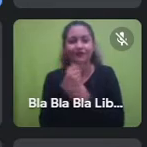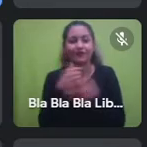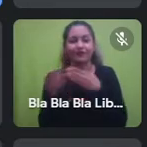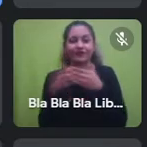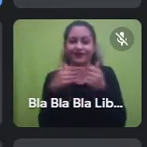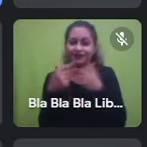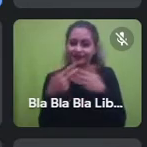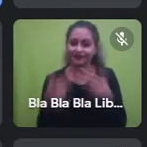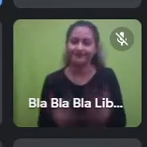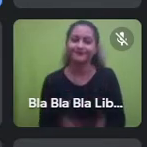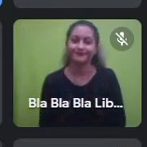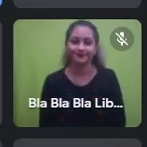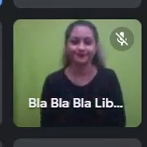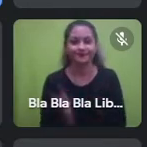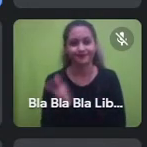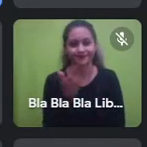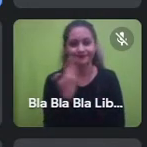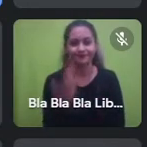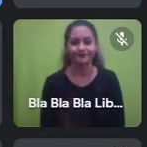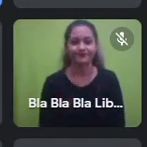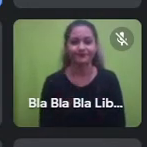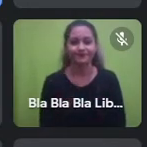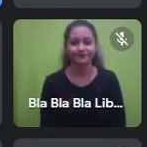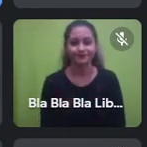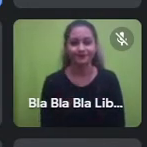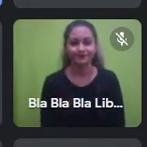né? Bora passar.